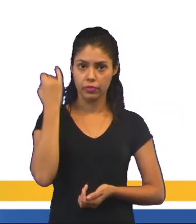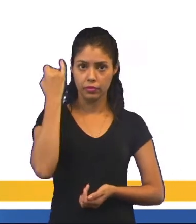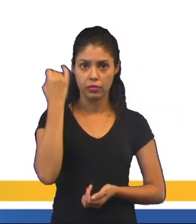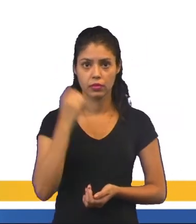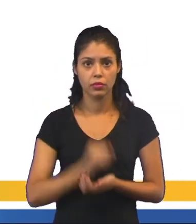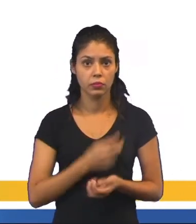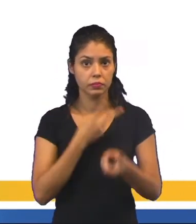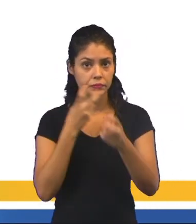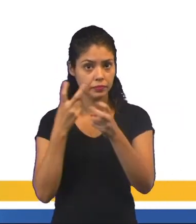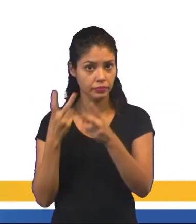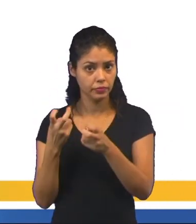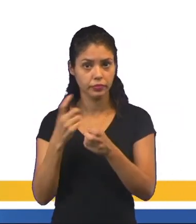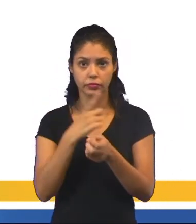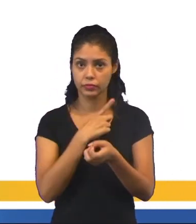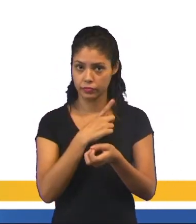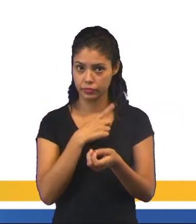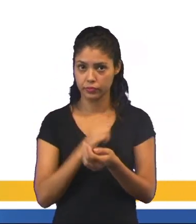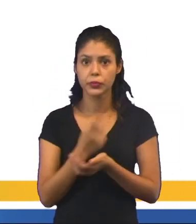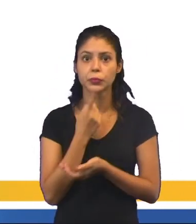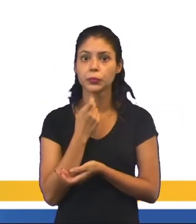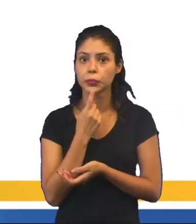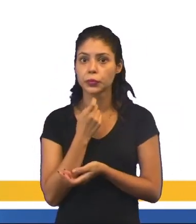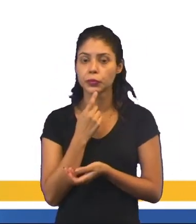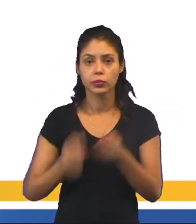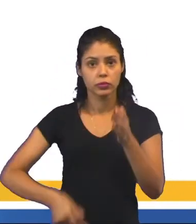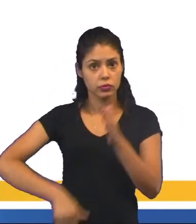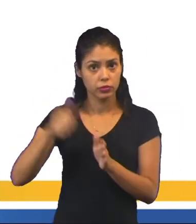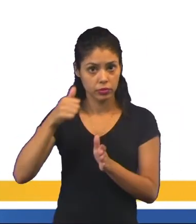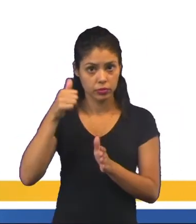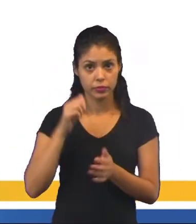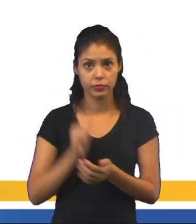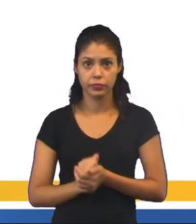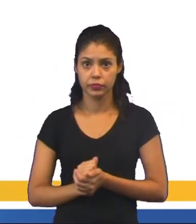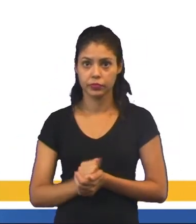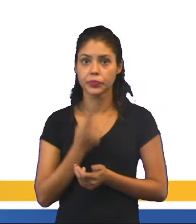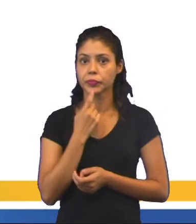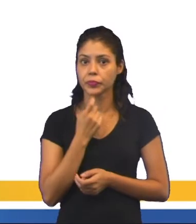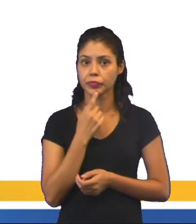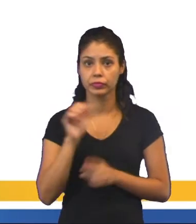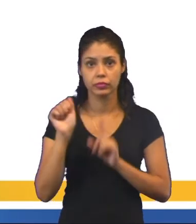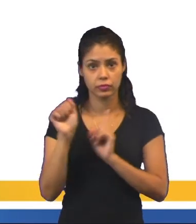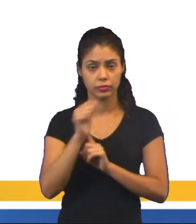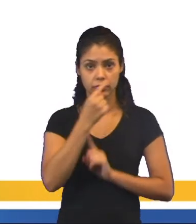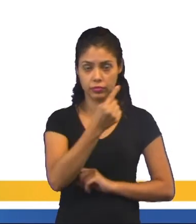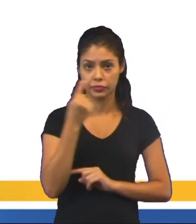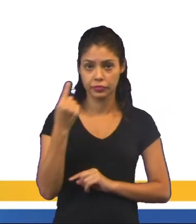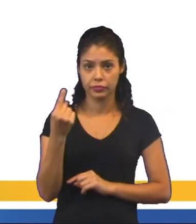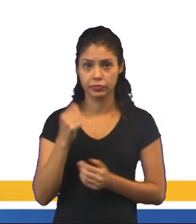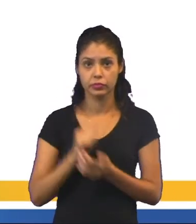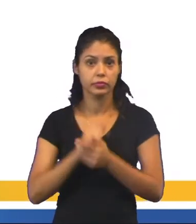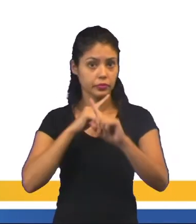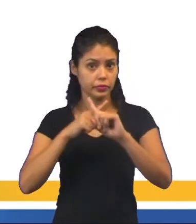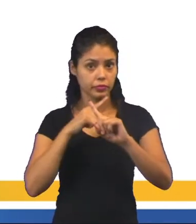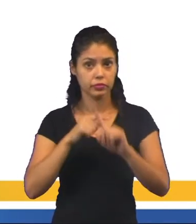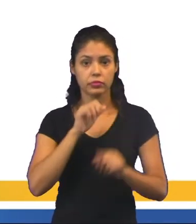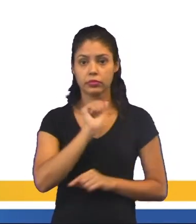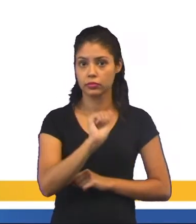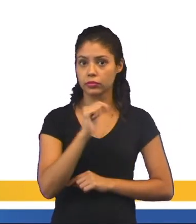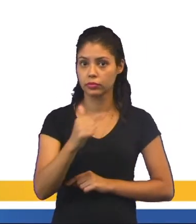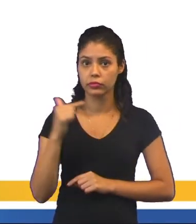principal. Observe que eu botei de vermelho. O primeiro será o vermelho. O A11 vezes